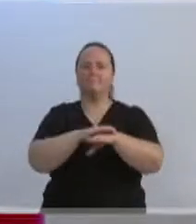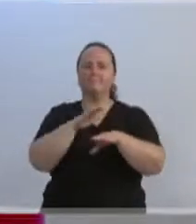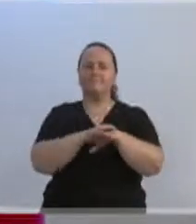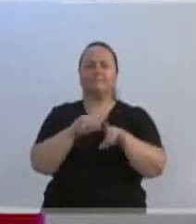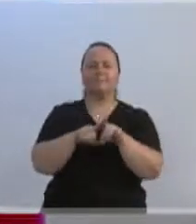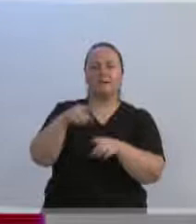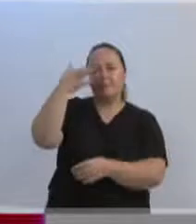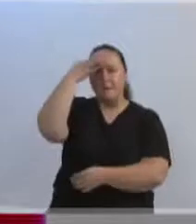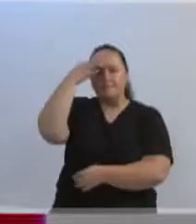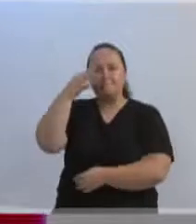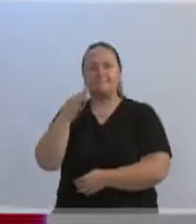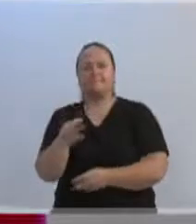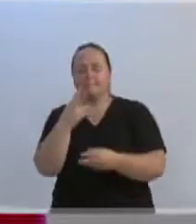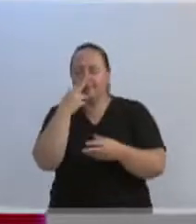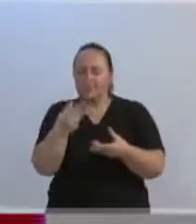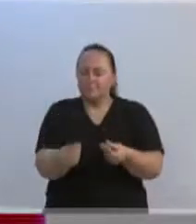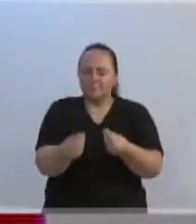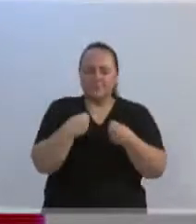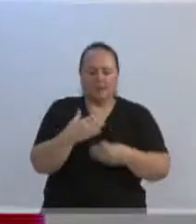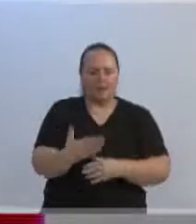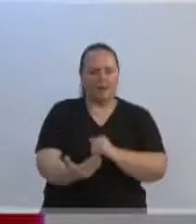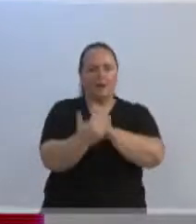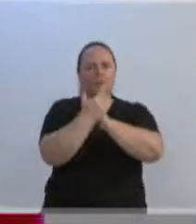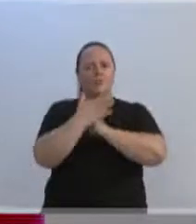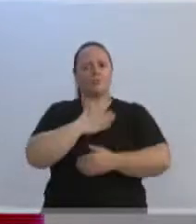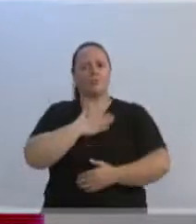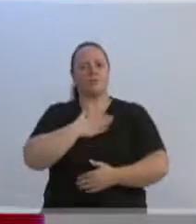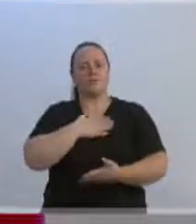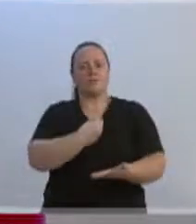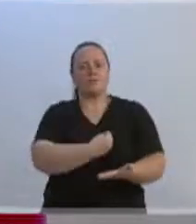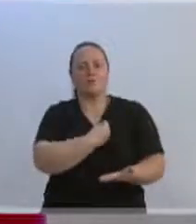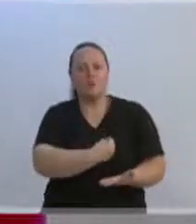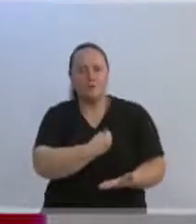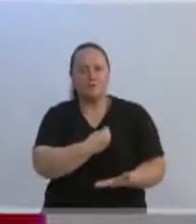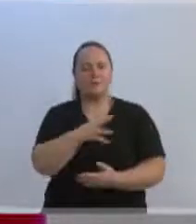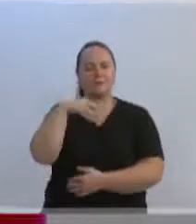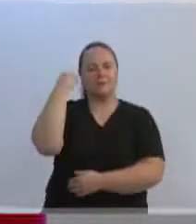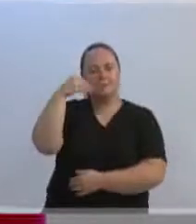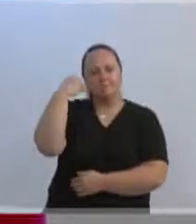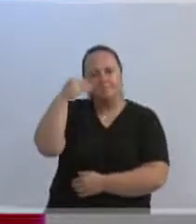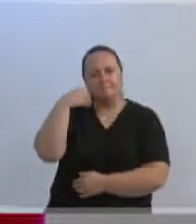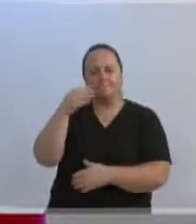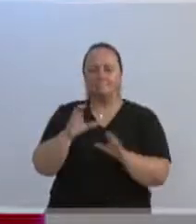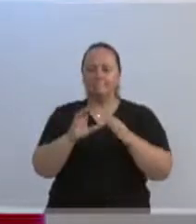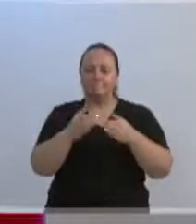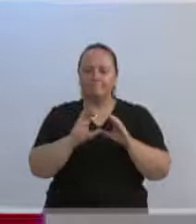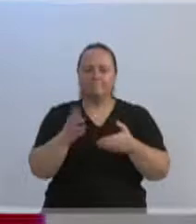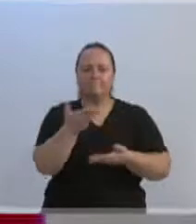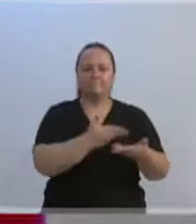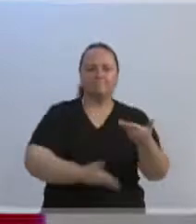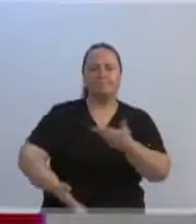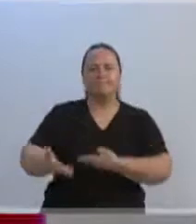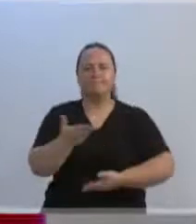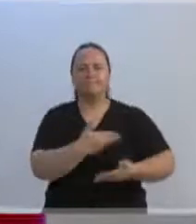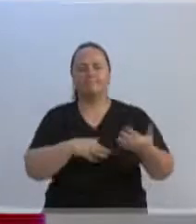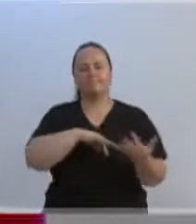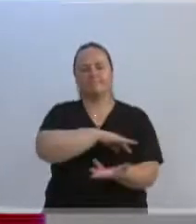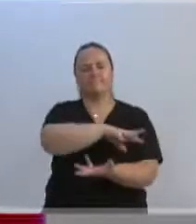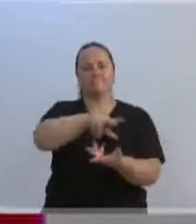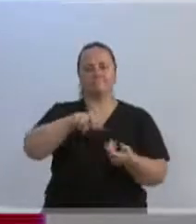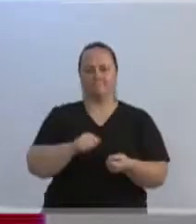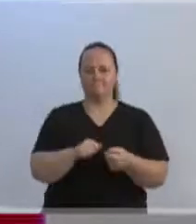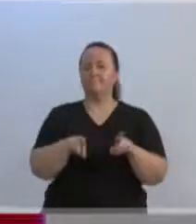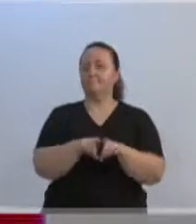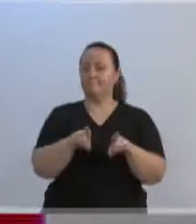entendimentos que trazem contribuições significativas para viver um em harmonia neste mundo diverso e